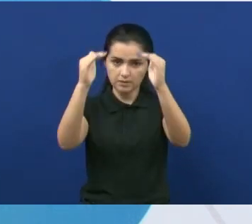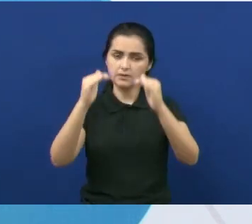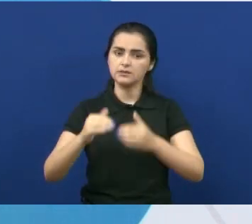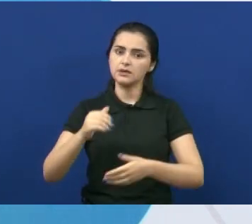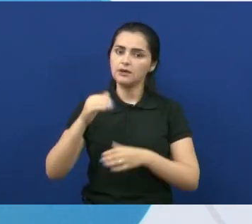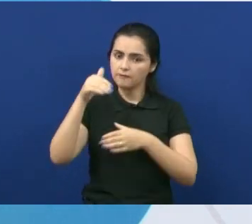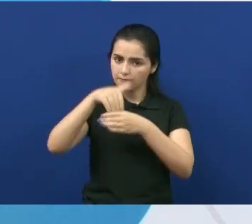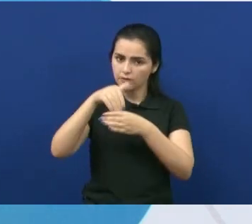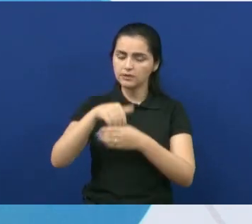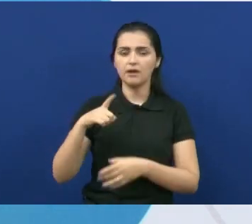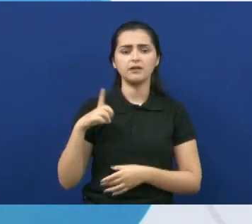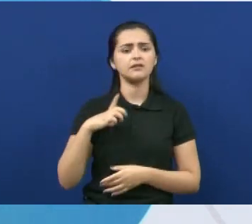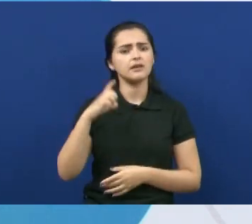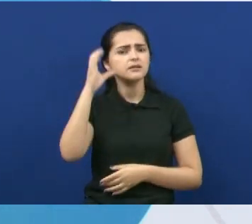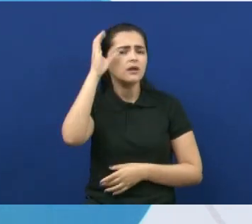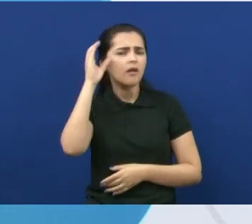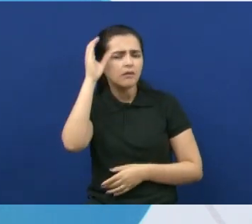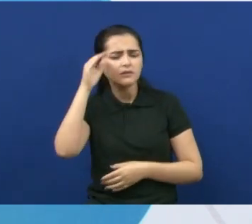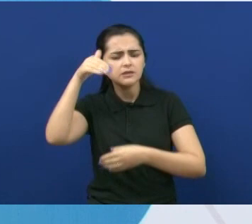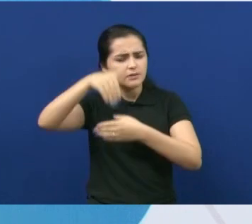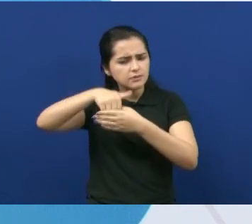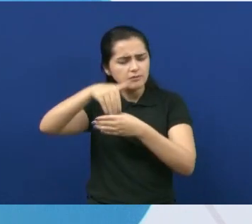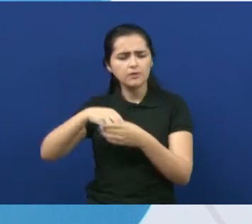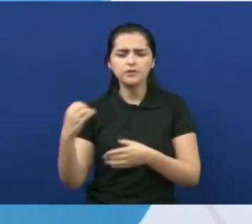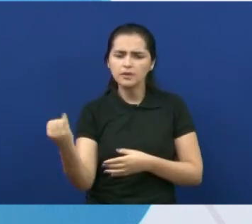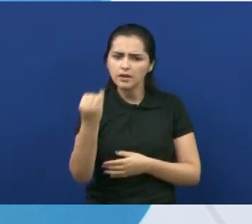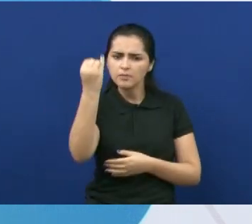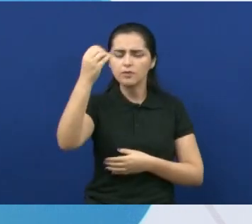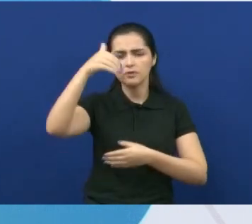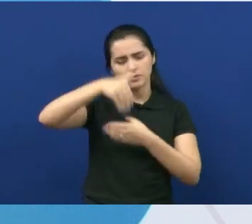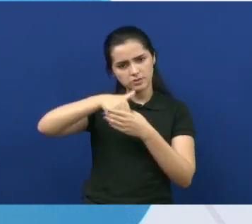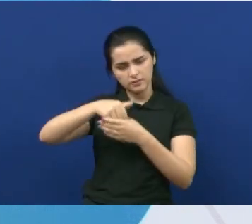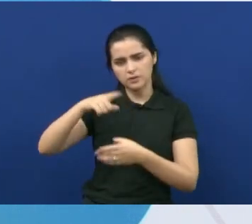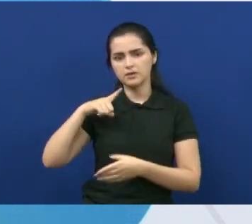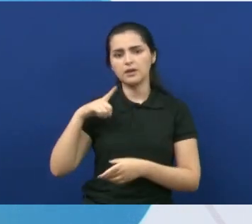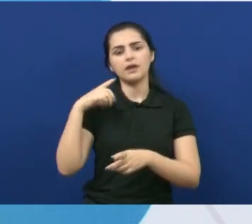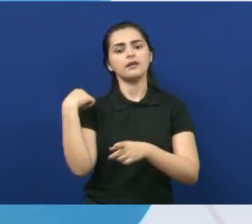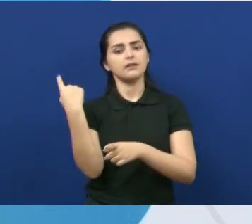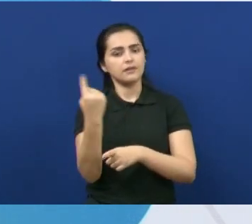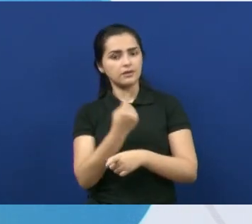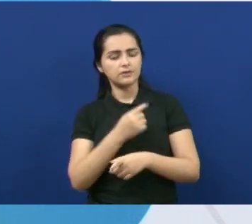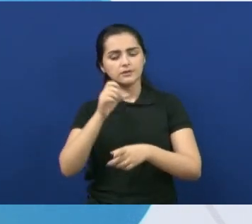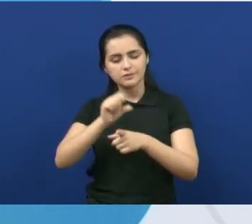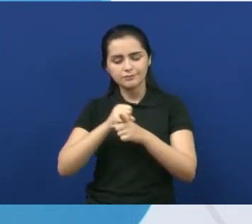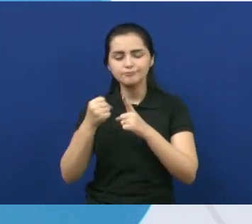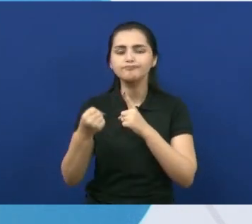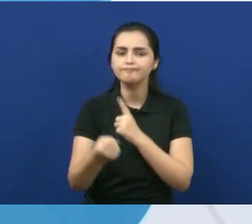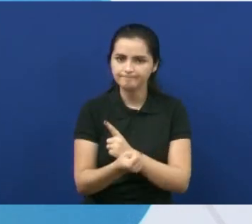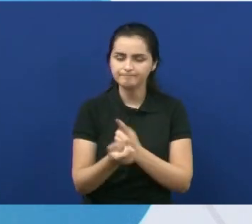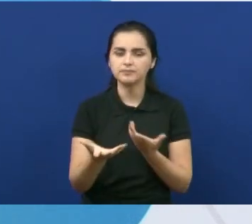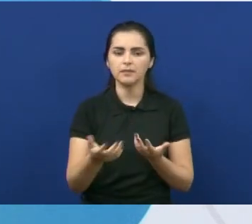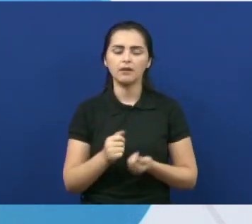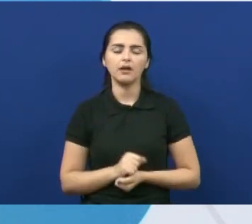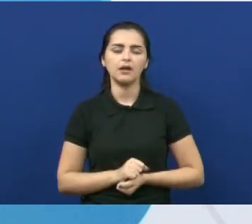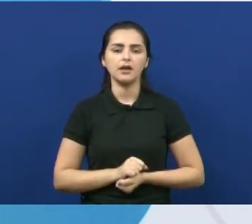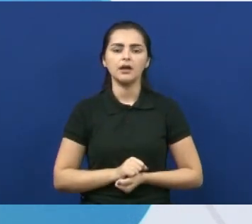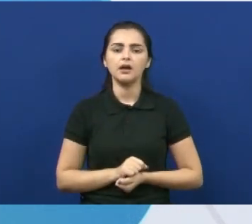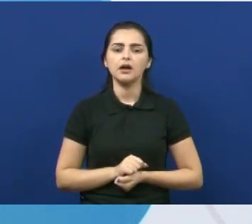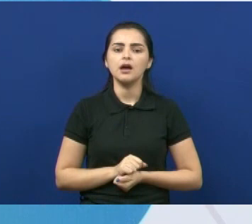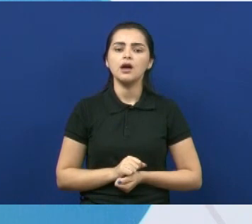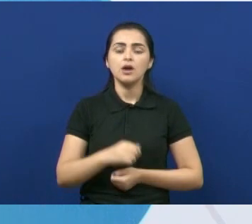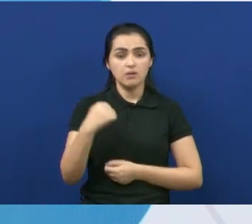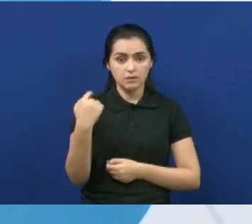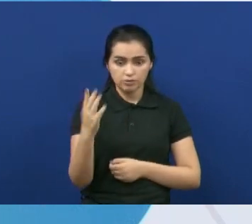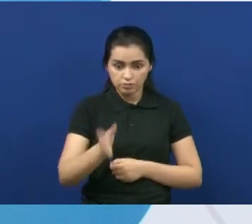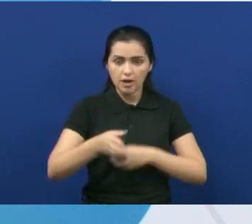gente ter essa consciência do voto e da importância que o voto tem na nossa sociedade. Tanto é, gente, que,